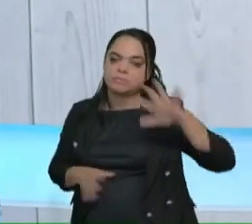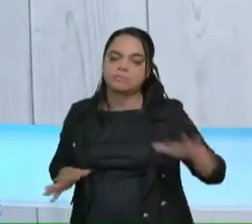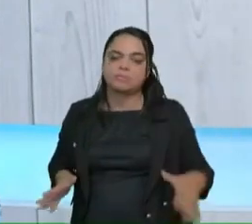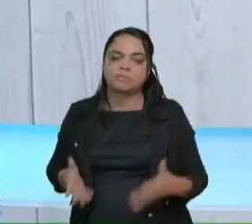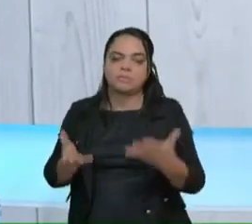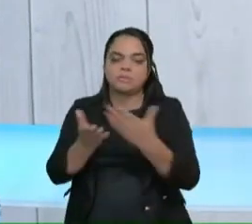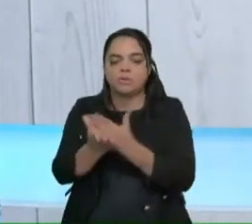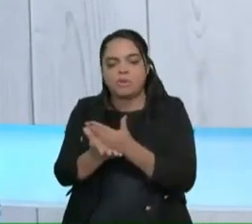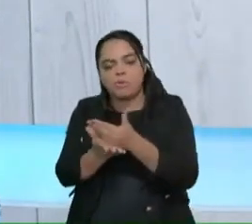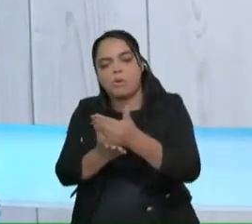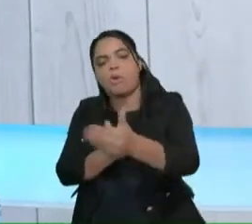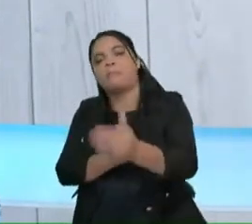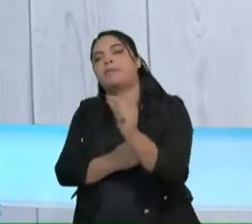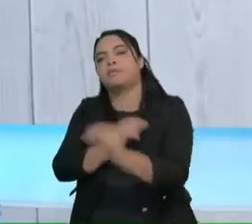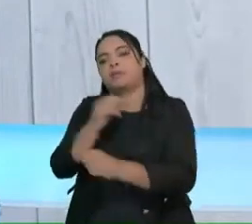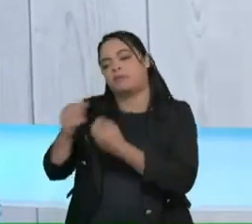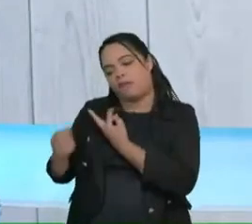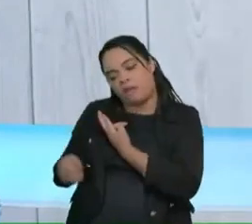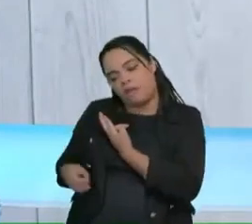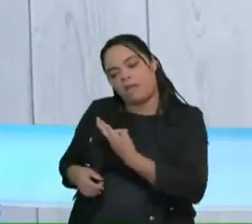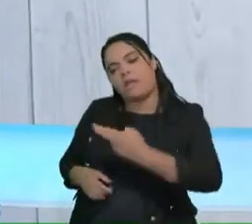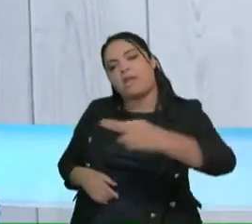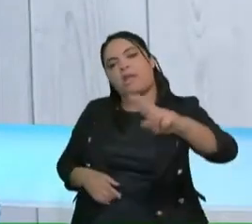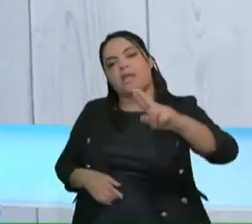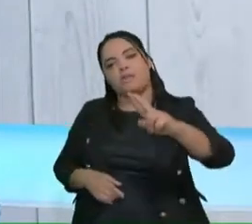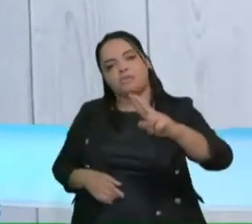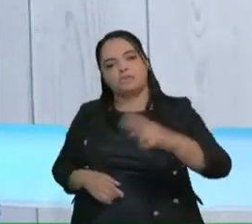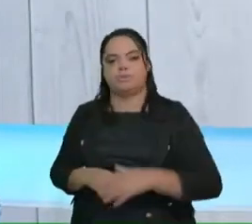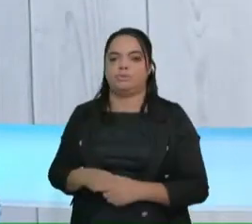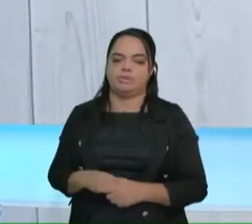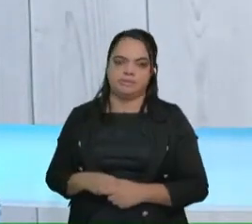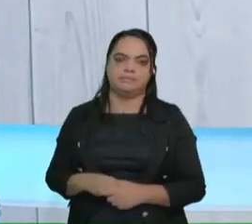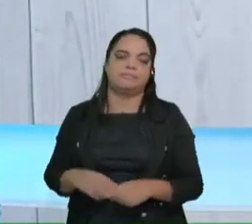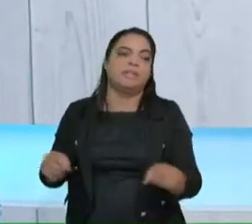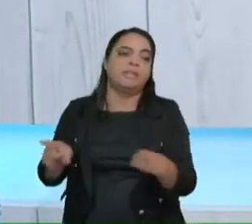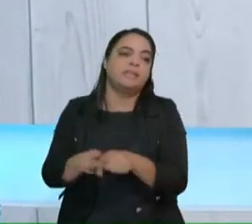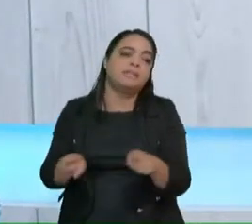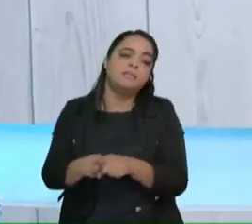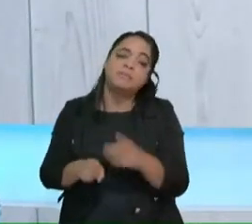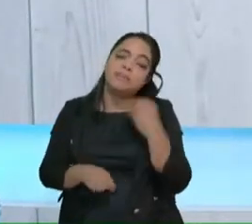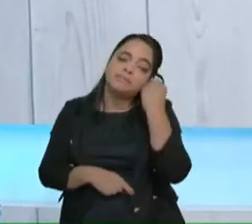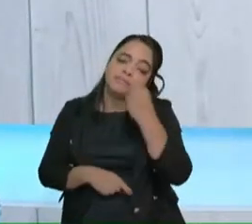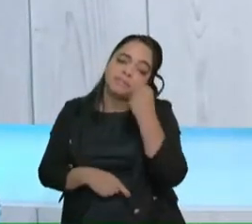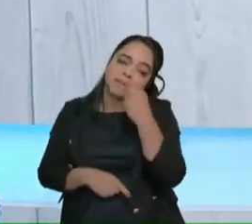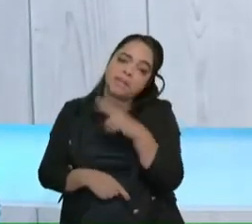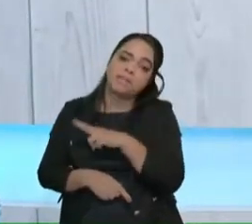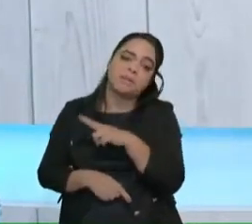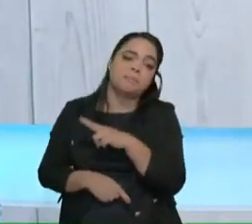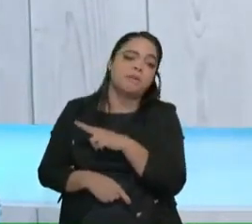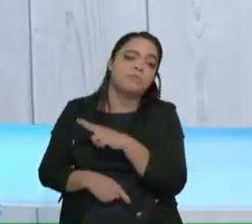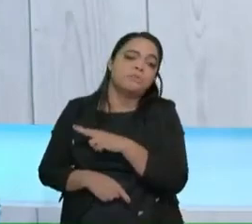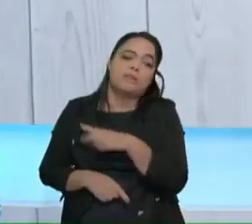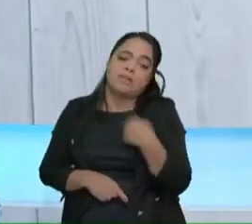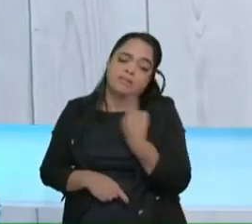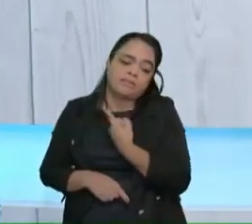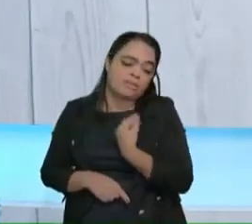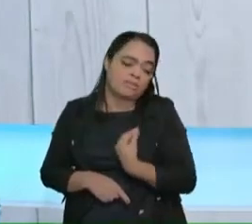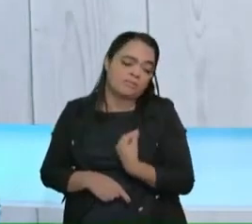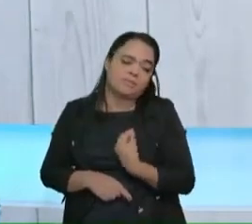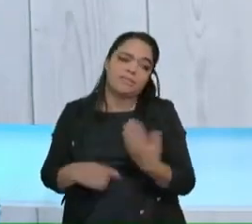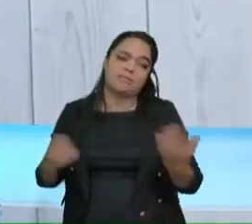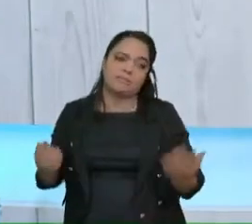surgimento das grandes religiões das pequenas religiões e das experiências pessoais que acabam envolvendo as